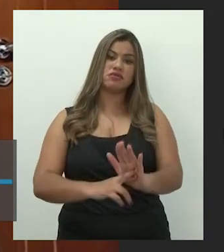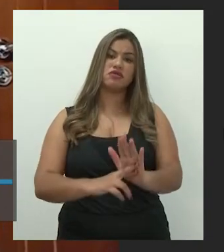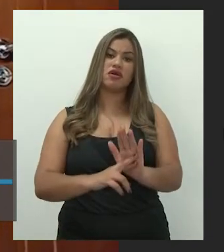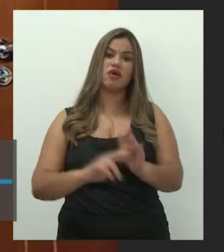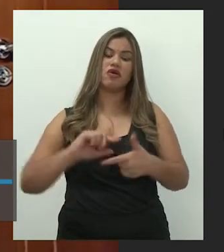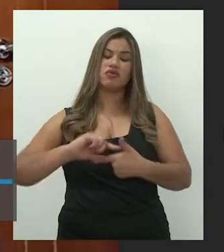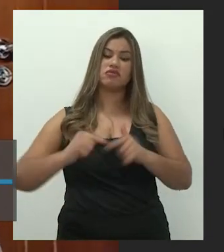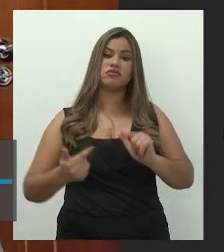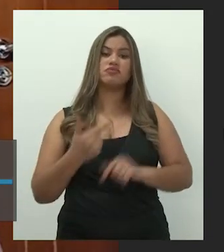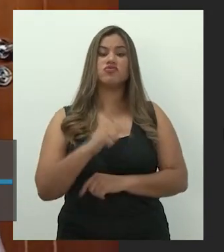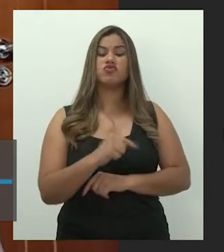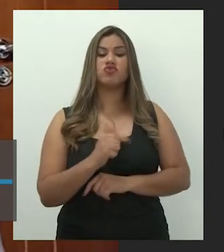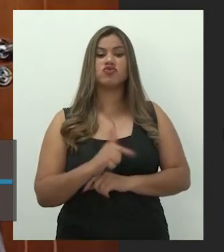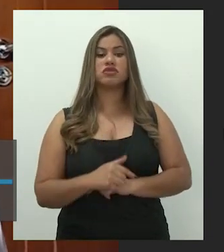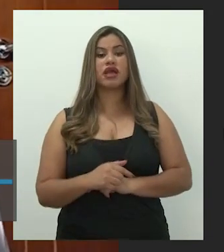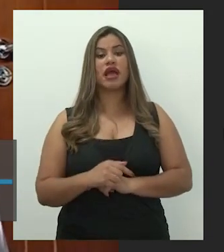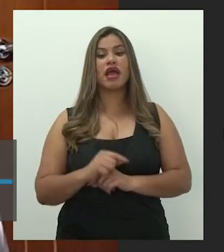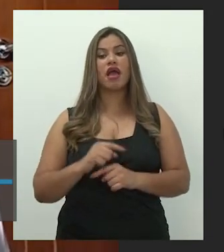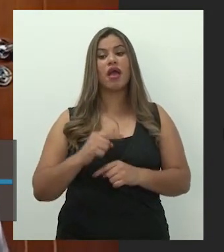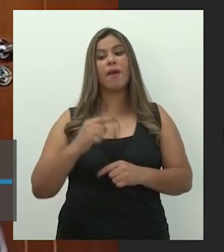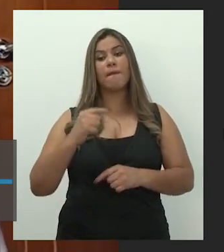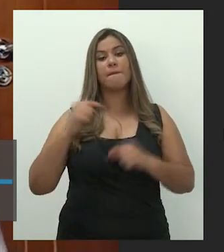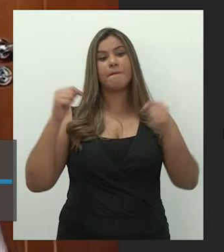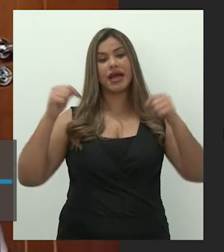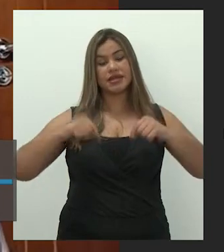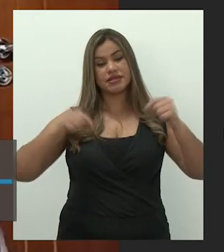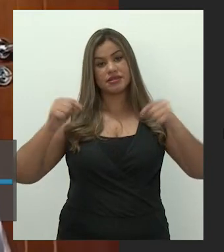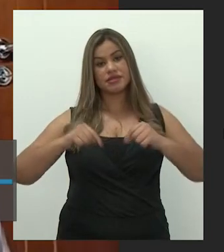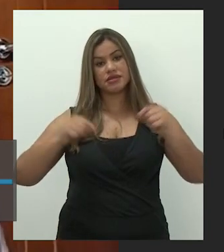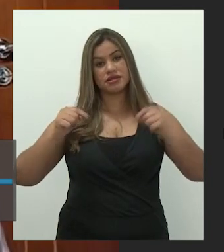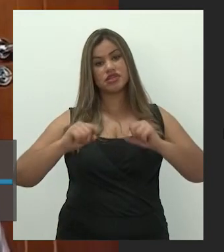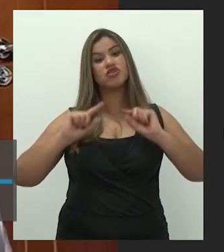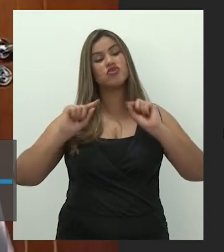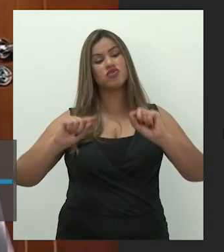produto final, já que a intenção aqui é se